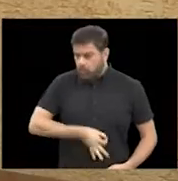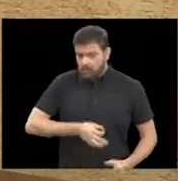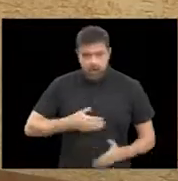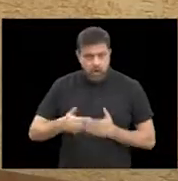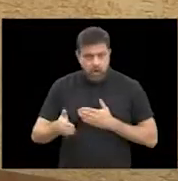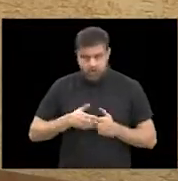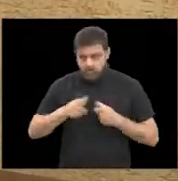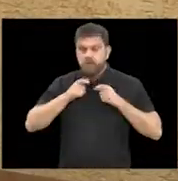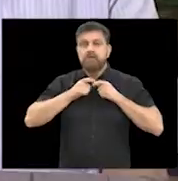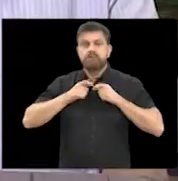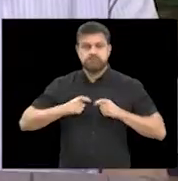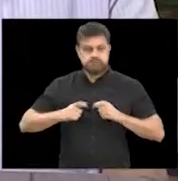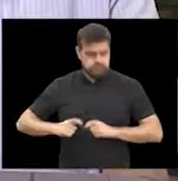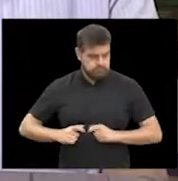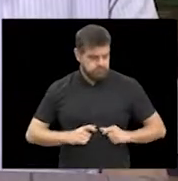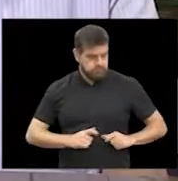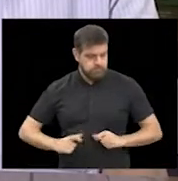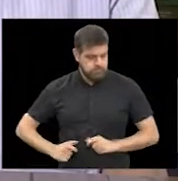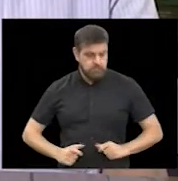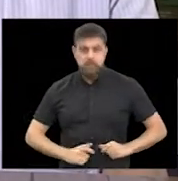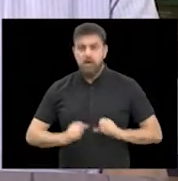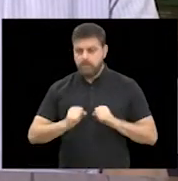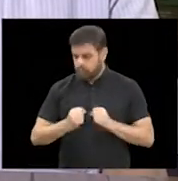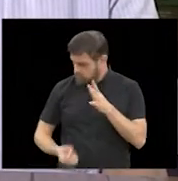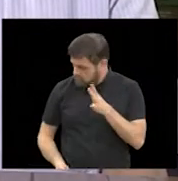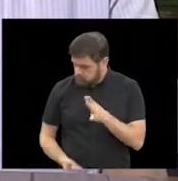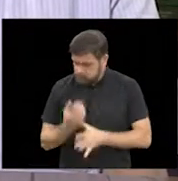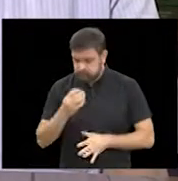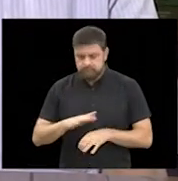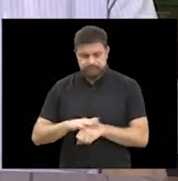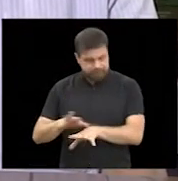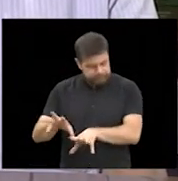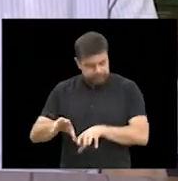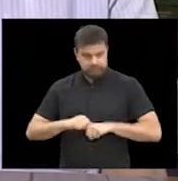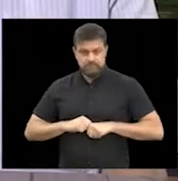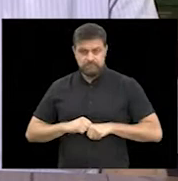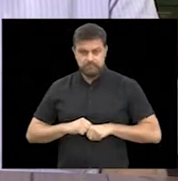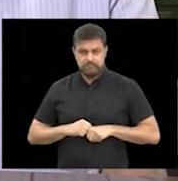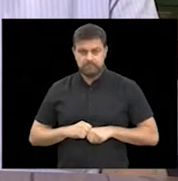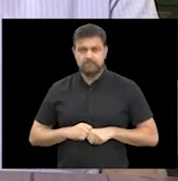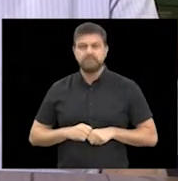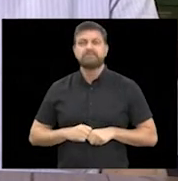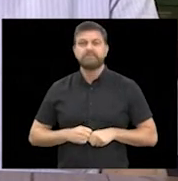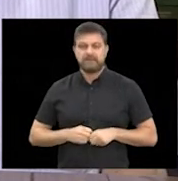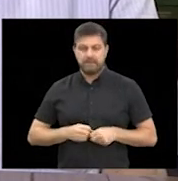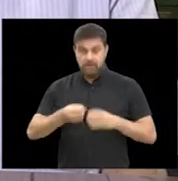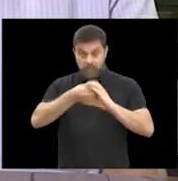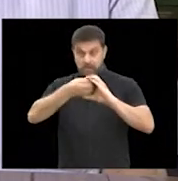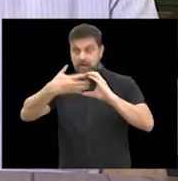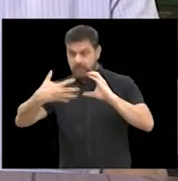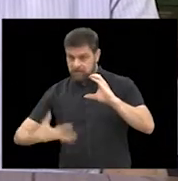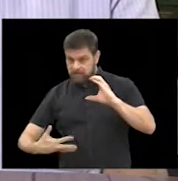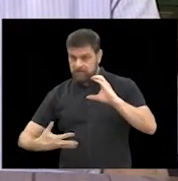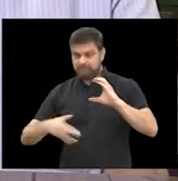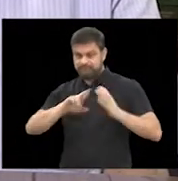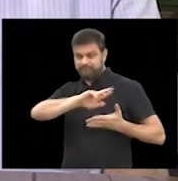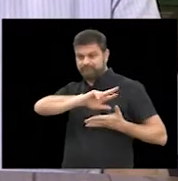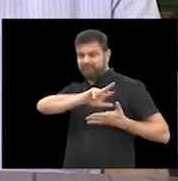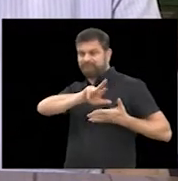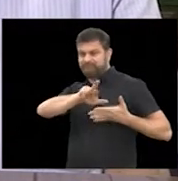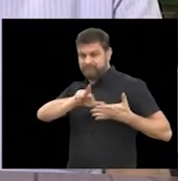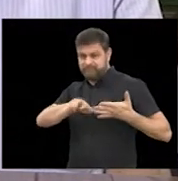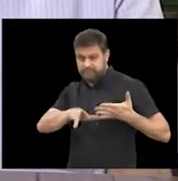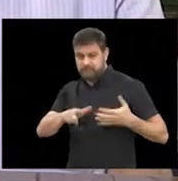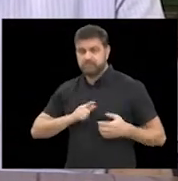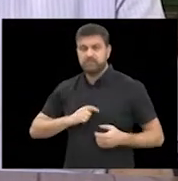qualquer lugar do aparelho digestório? Qualquer lugar do aparelho digestório, cada um com as suas características, não é? Então,